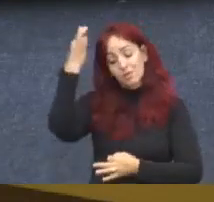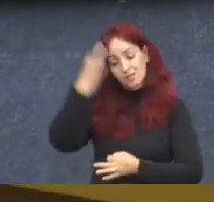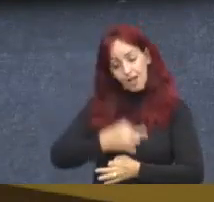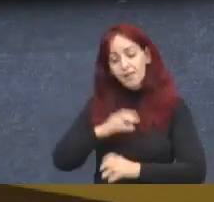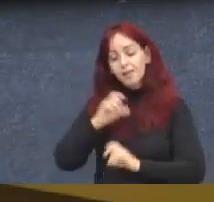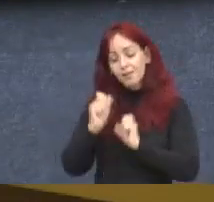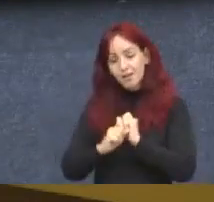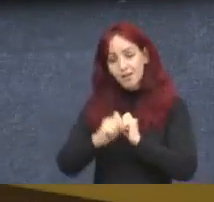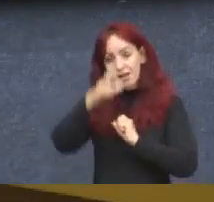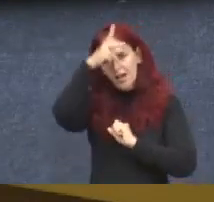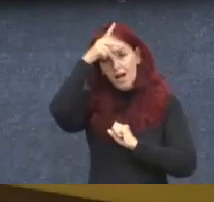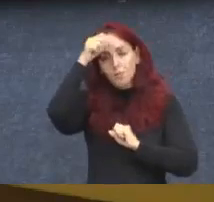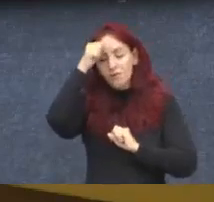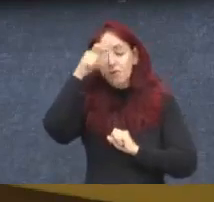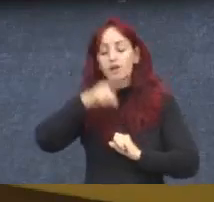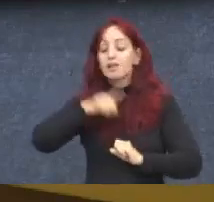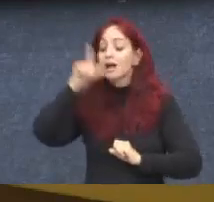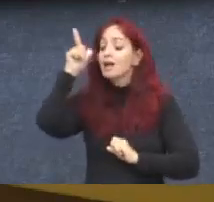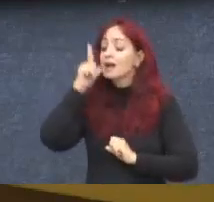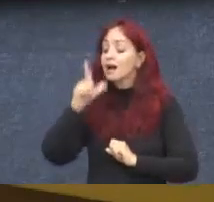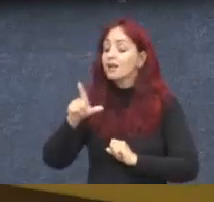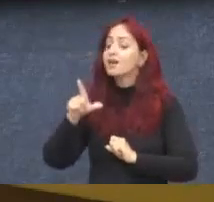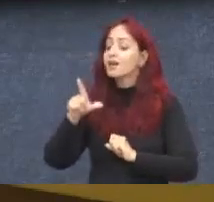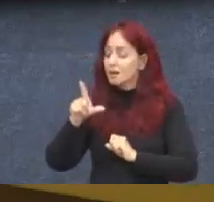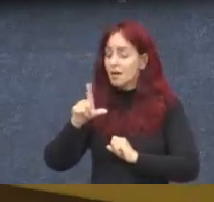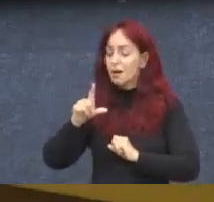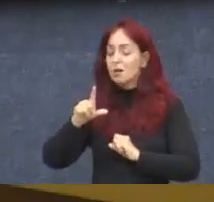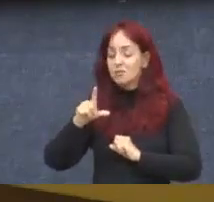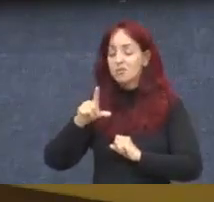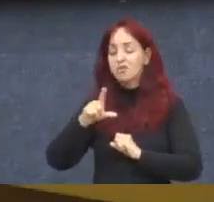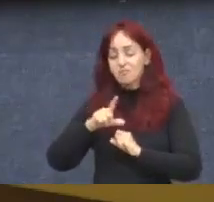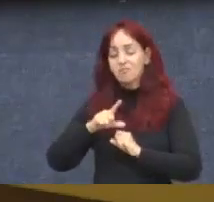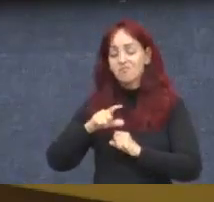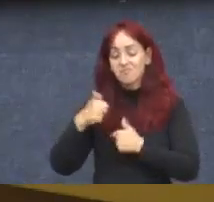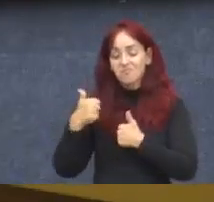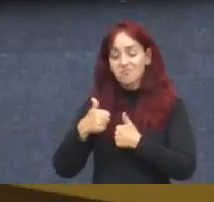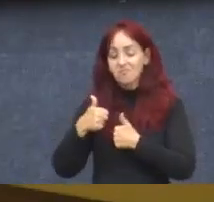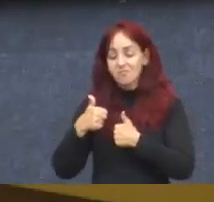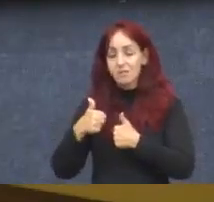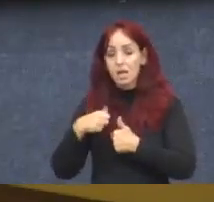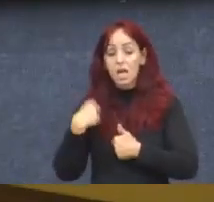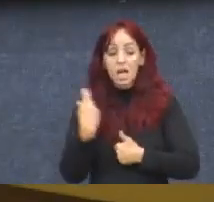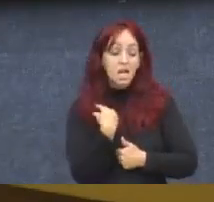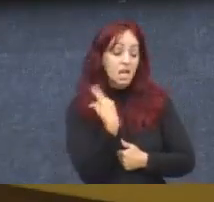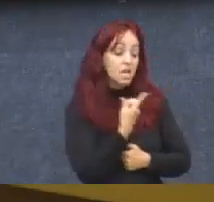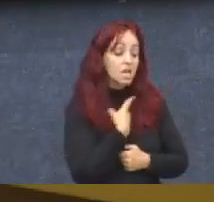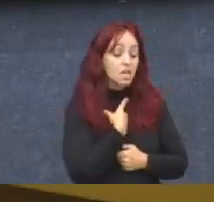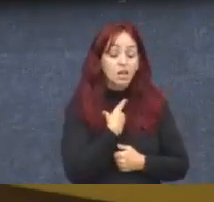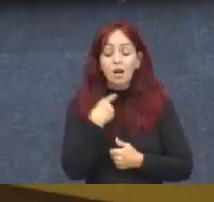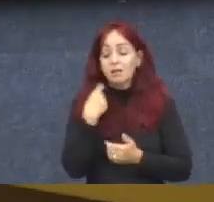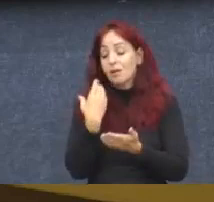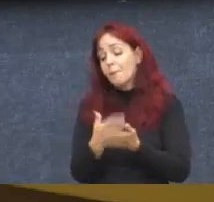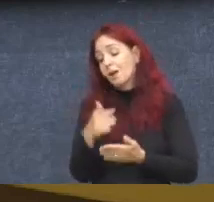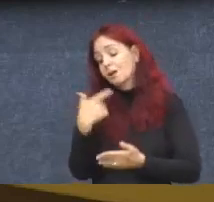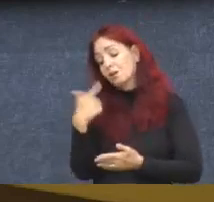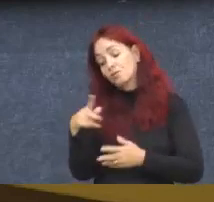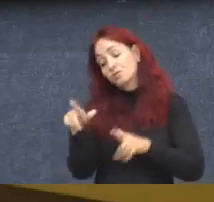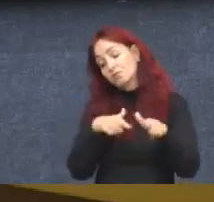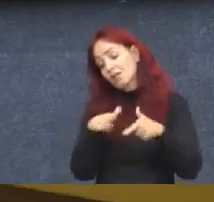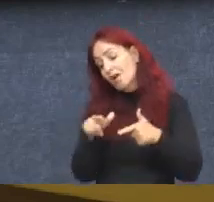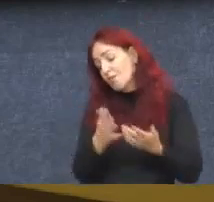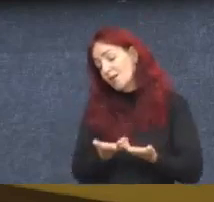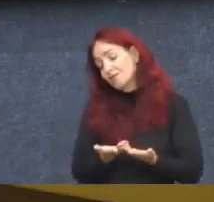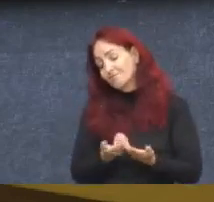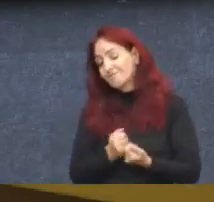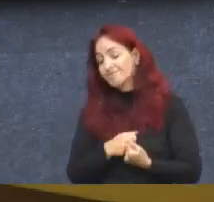a prefeitura está ganhando um excelente quadro e nós estamos perdendo o seu trabalho aqui com o brilhantismo de